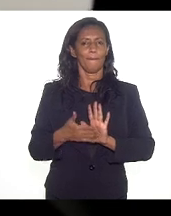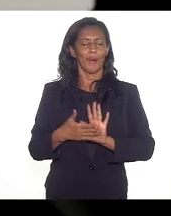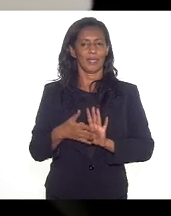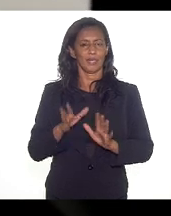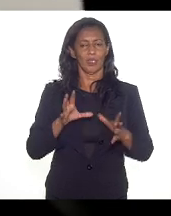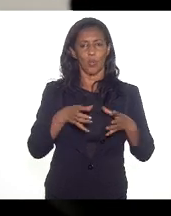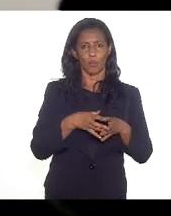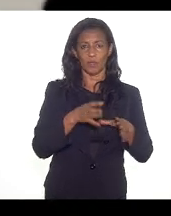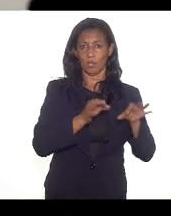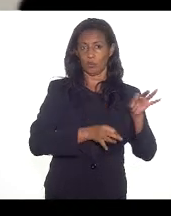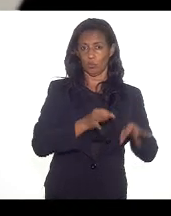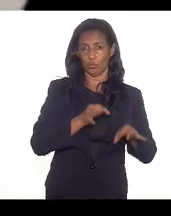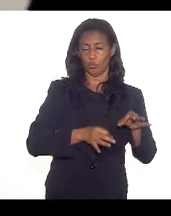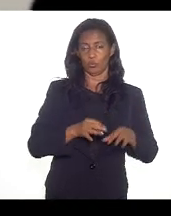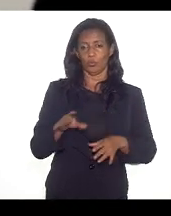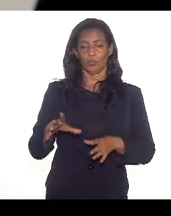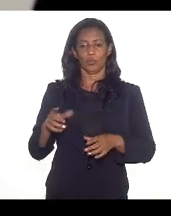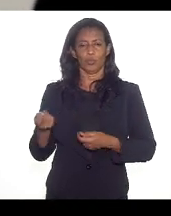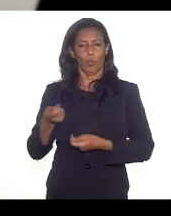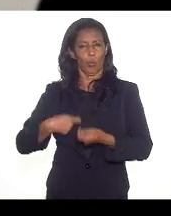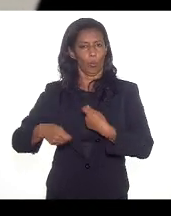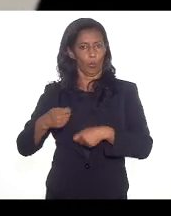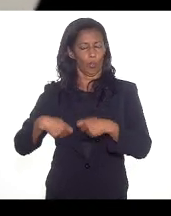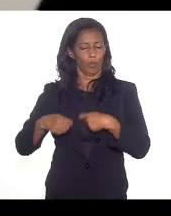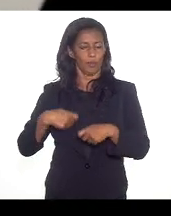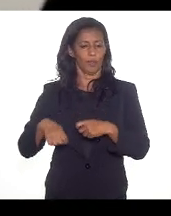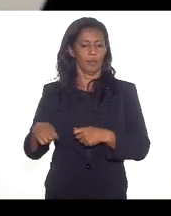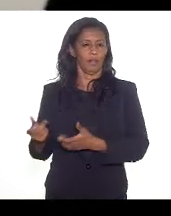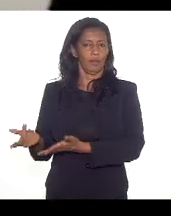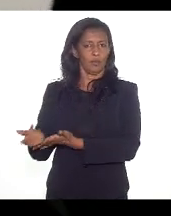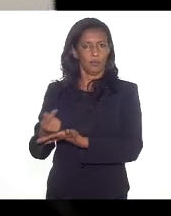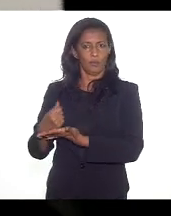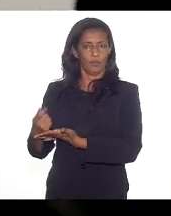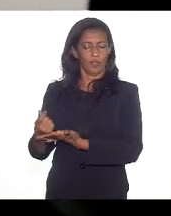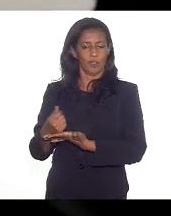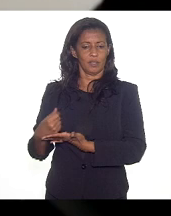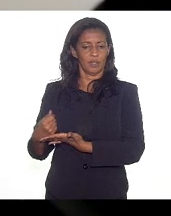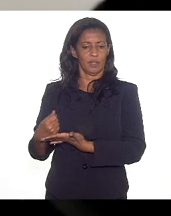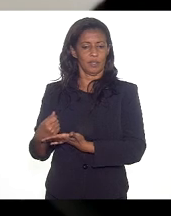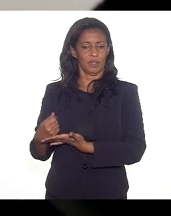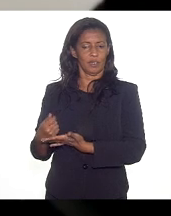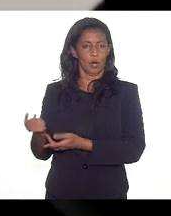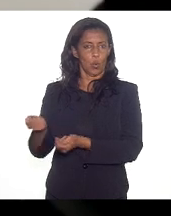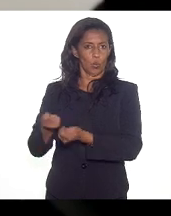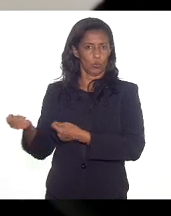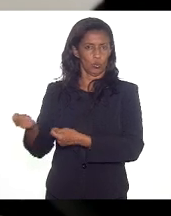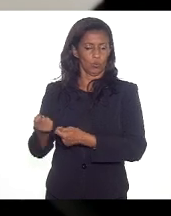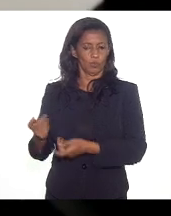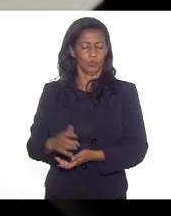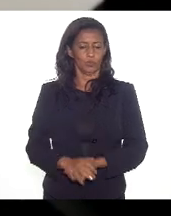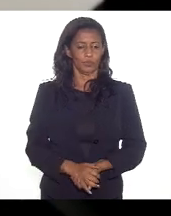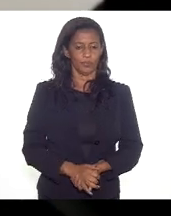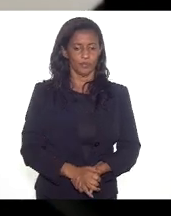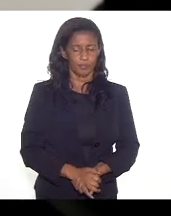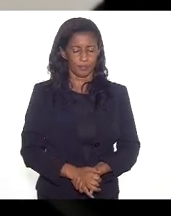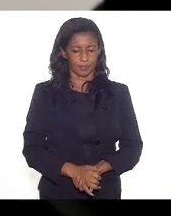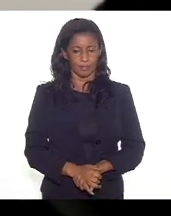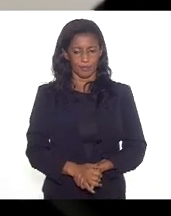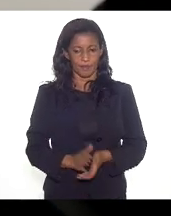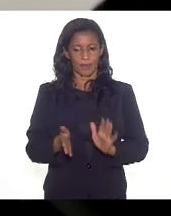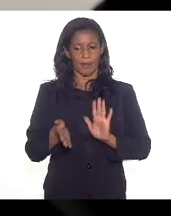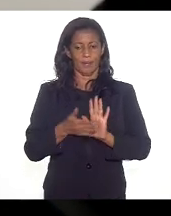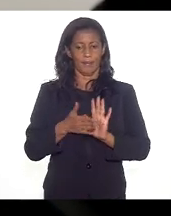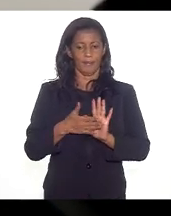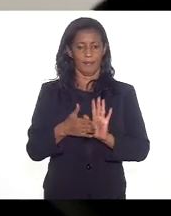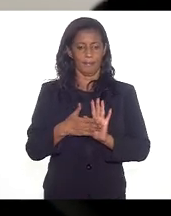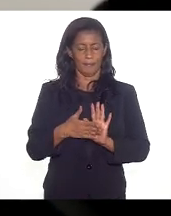e Justiça, de Educação, de Orçamento, Finanças, Fiscalização Financeira e Controle. Para emitir parecer pela